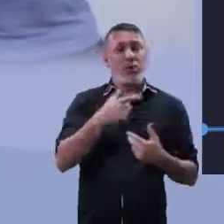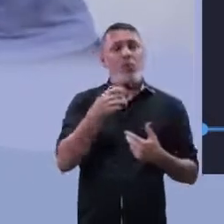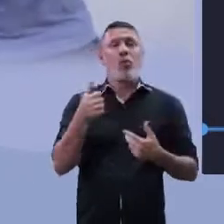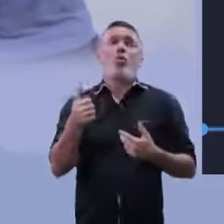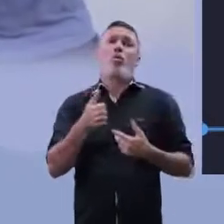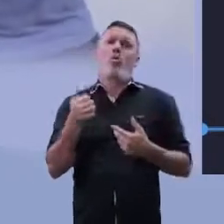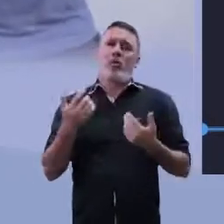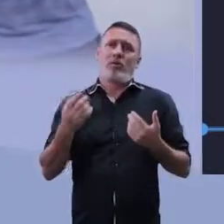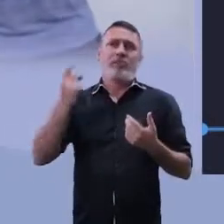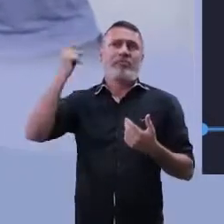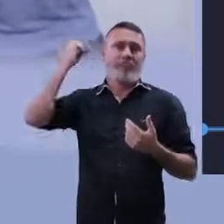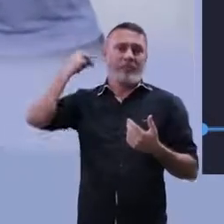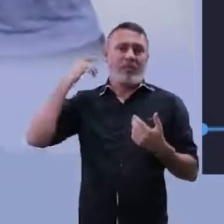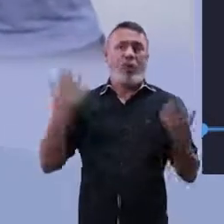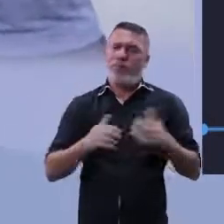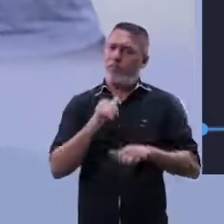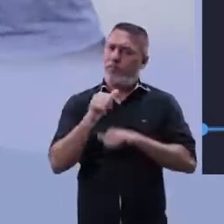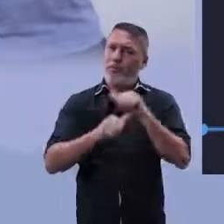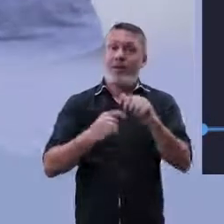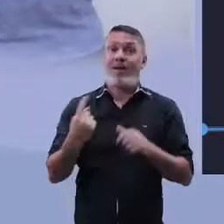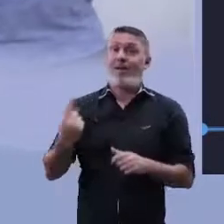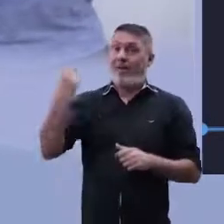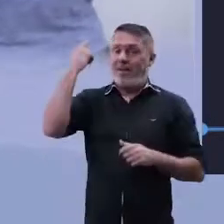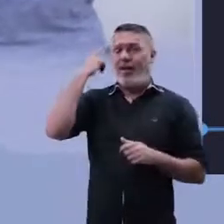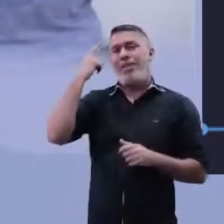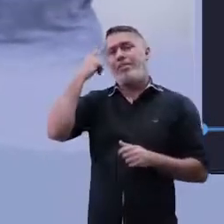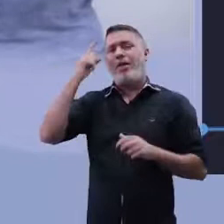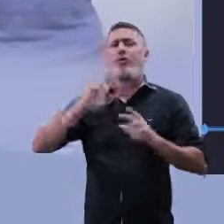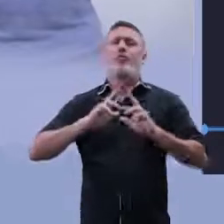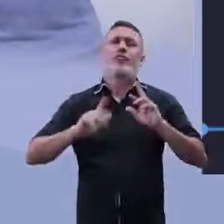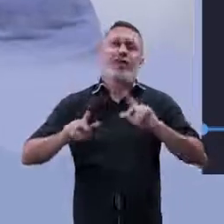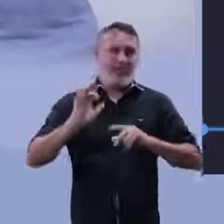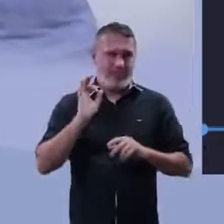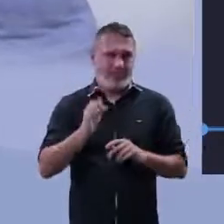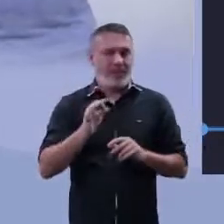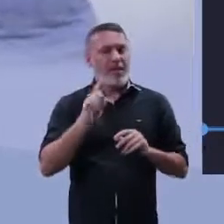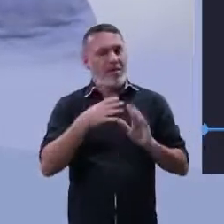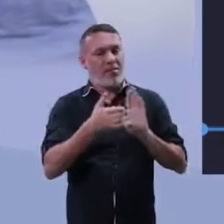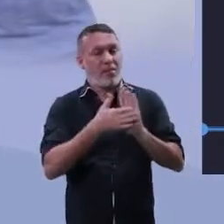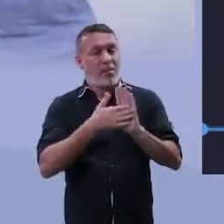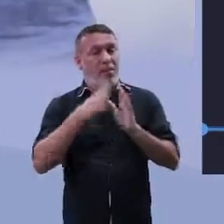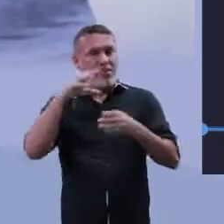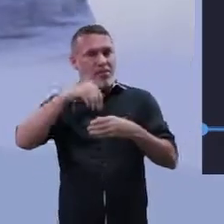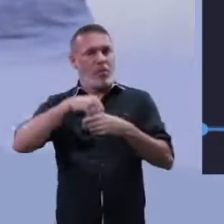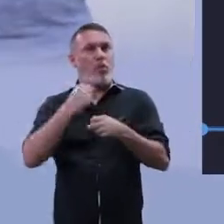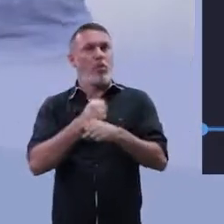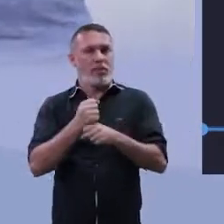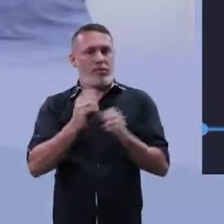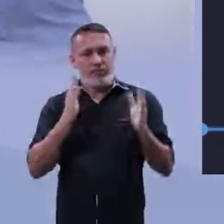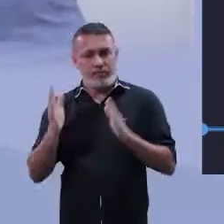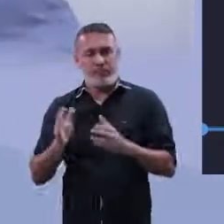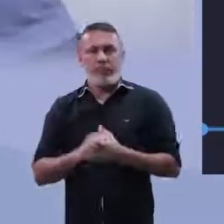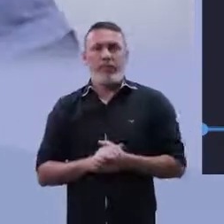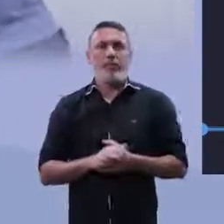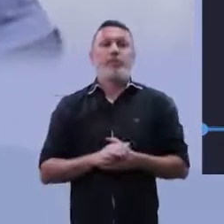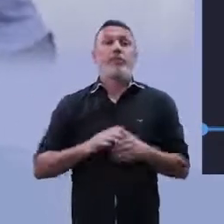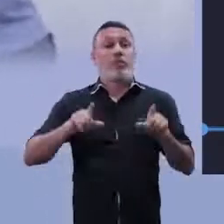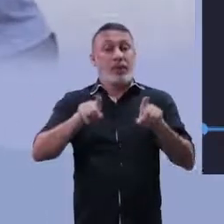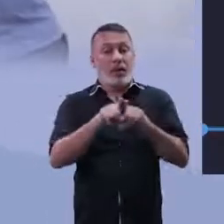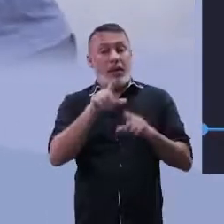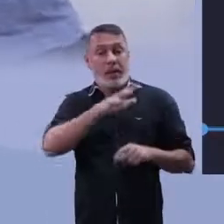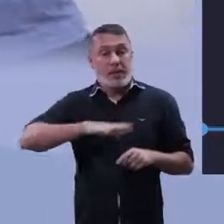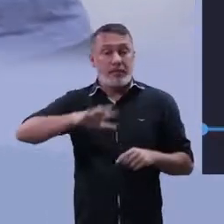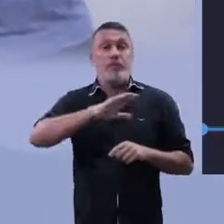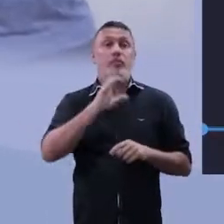de 2011, as ideias são outras. Então nós vimos naquela proposta ali. Então ele usou como